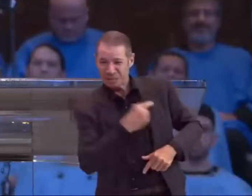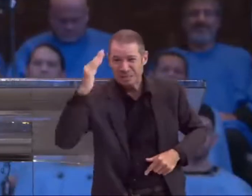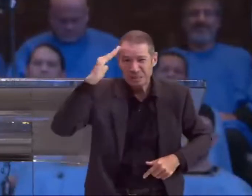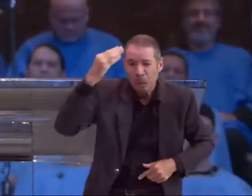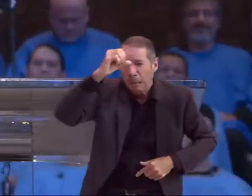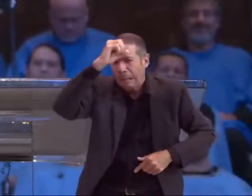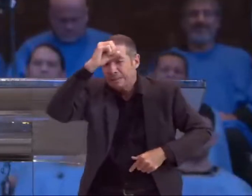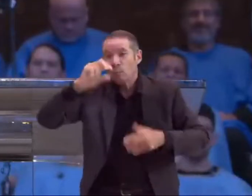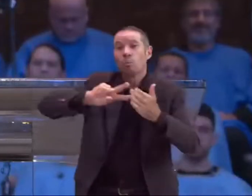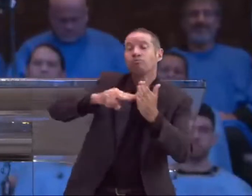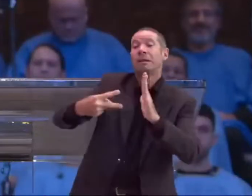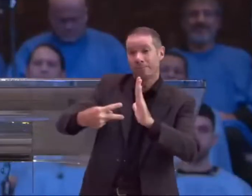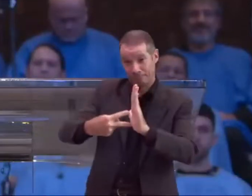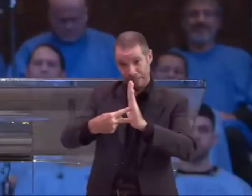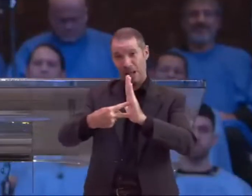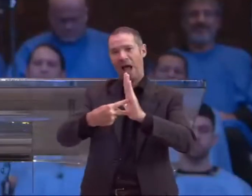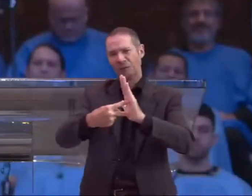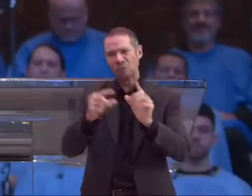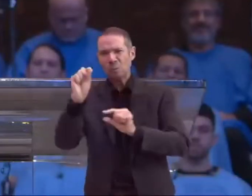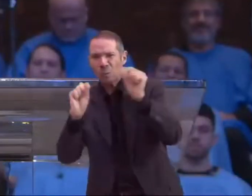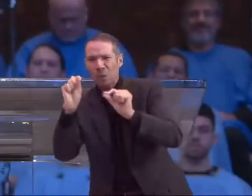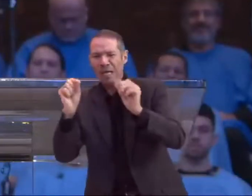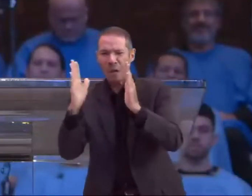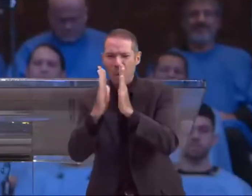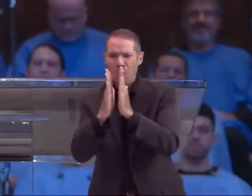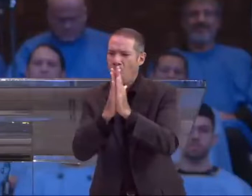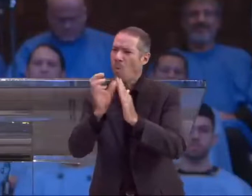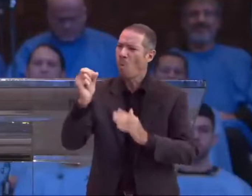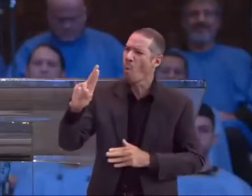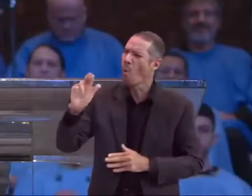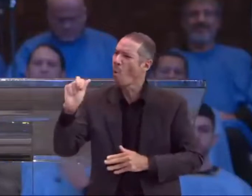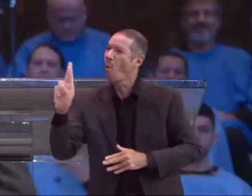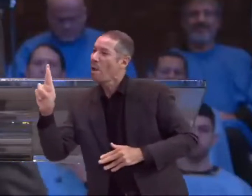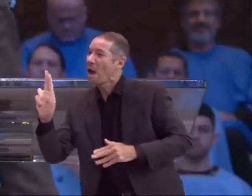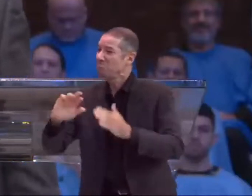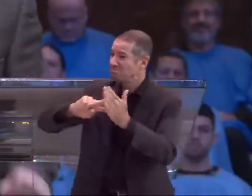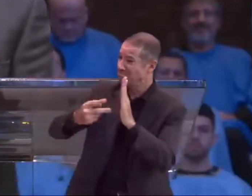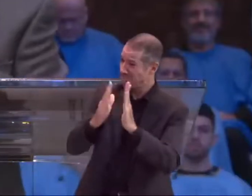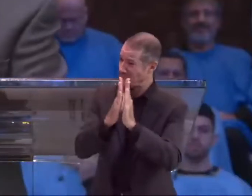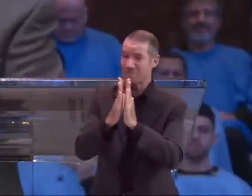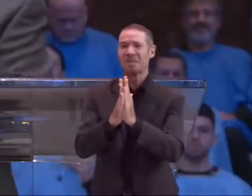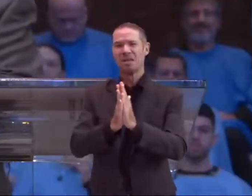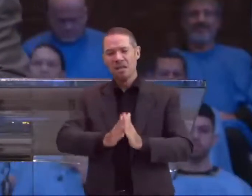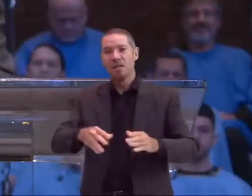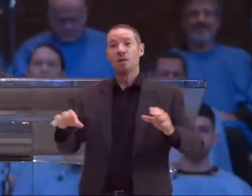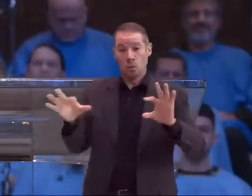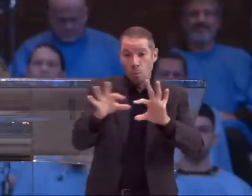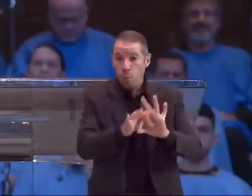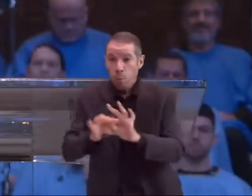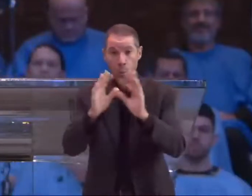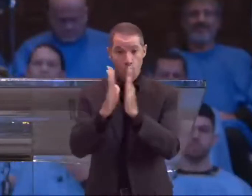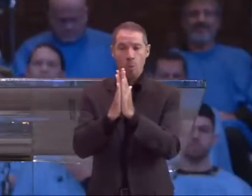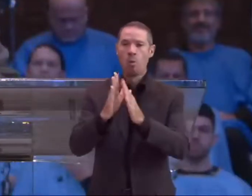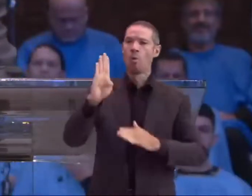o significado do que é orar. E nós estamos nessa campanha de oração, bom